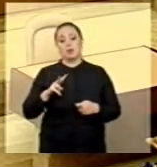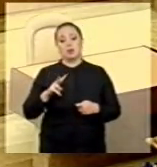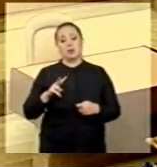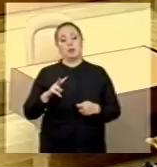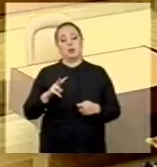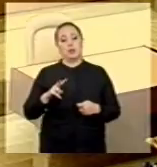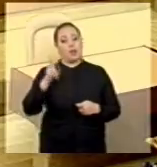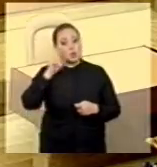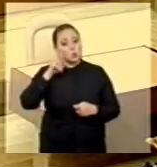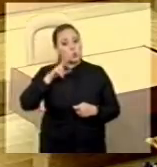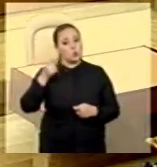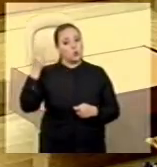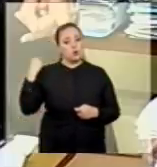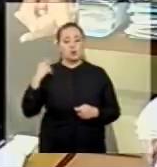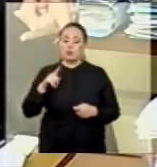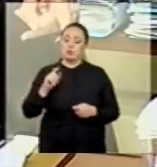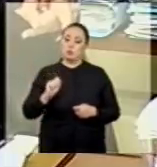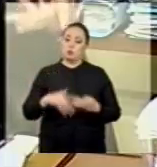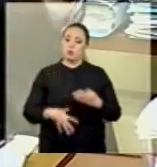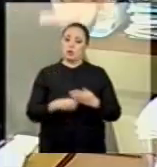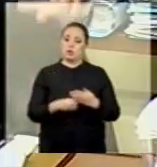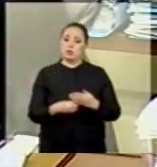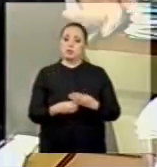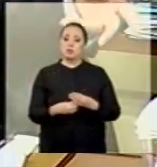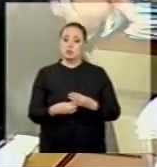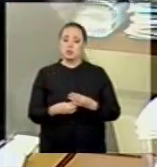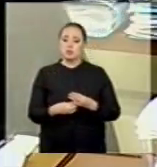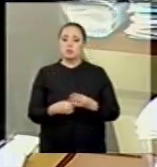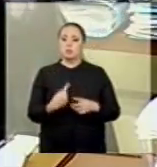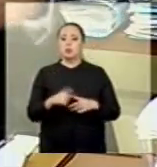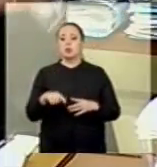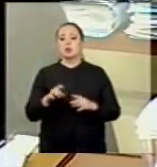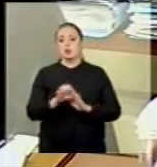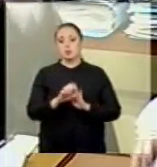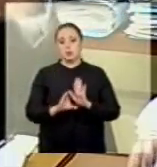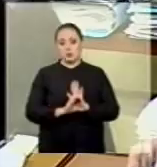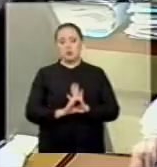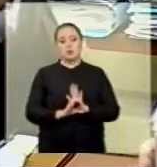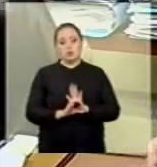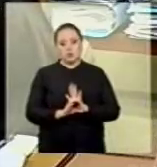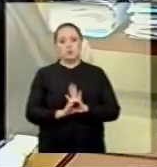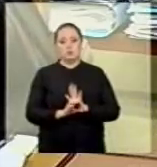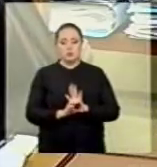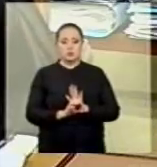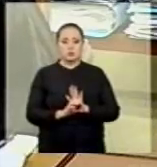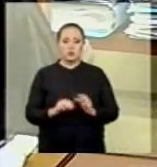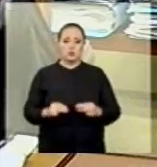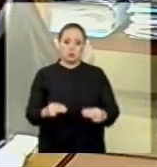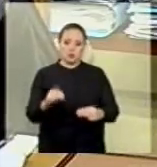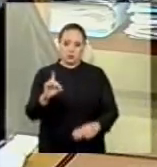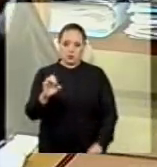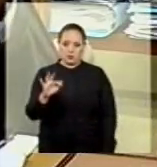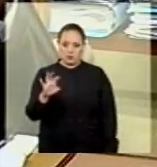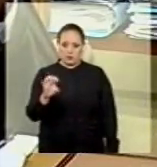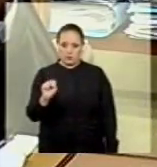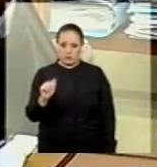histórica, porque este é um caso de acréscimo. Foi por emenda constitucional, na previsão do Ministério da Defesa.